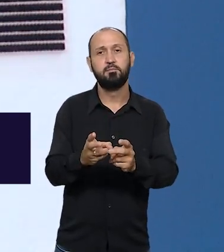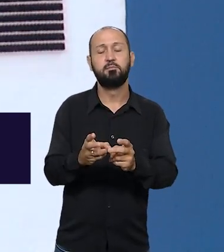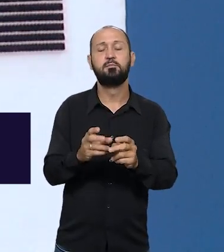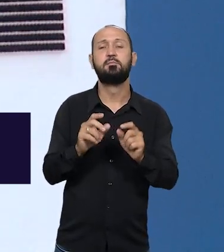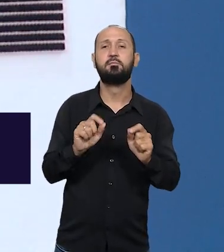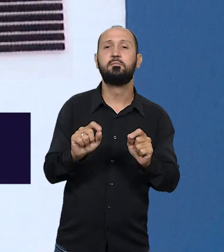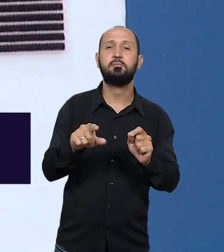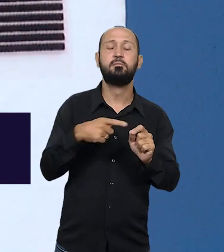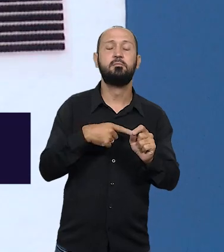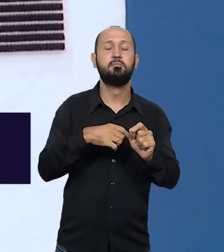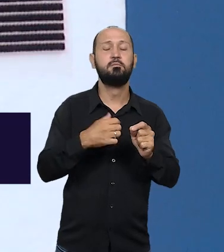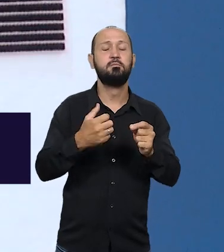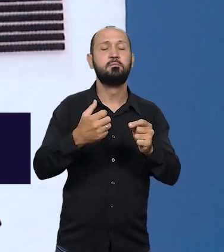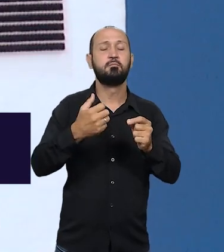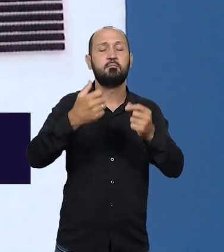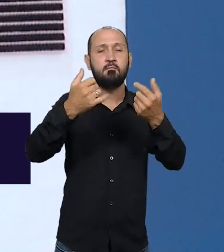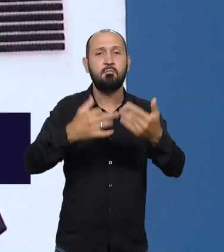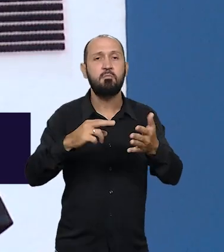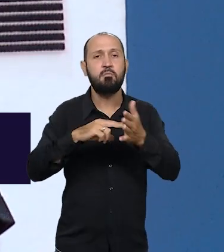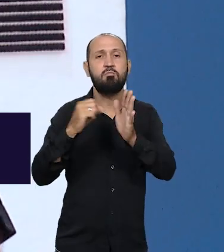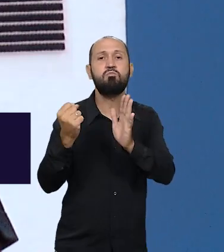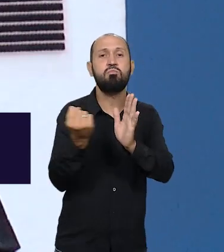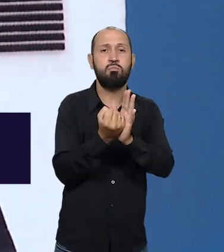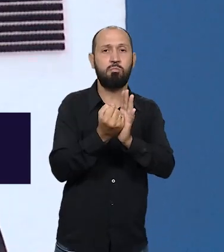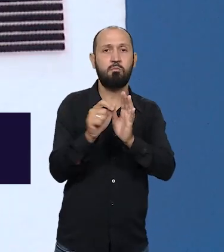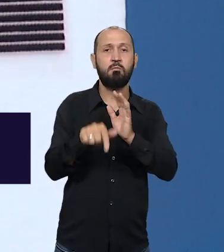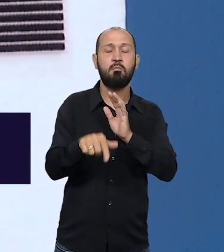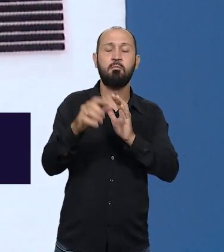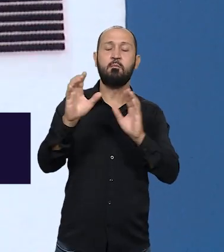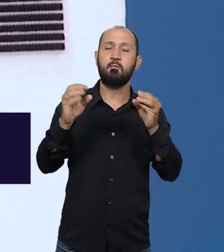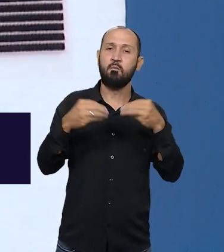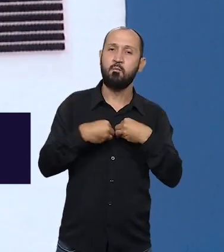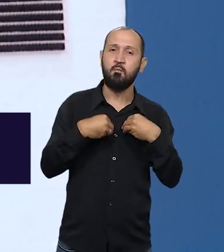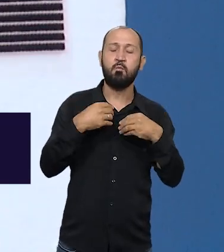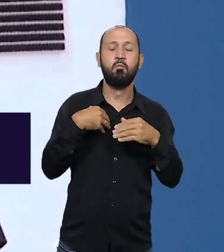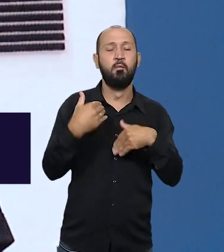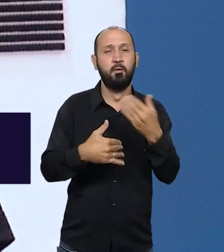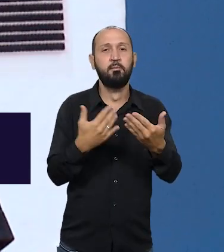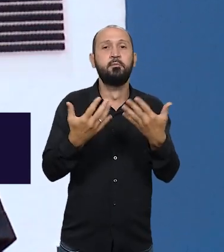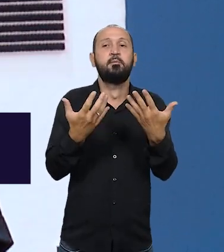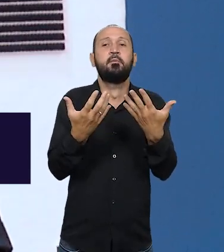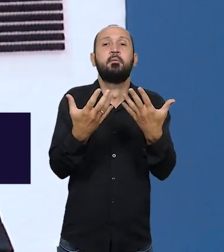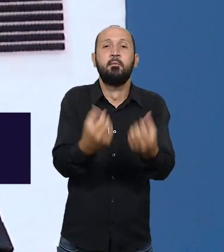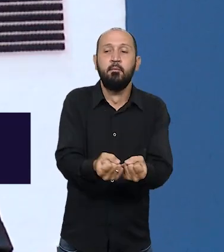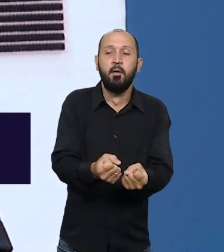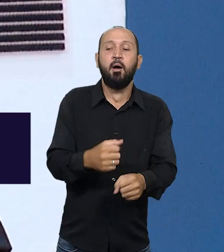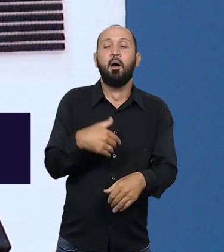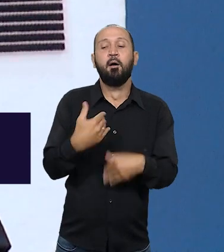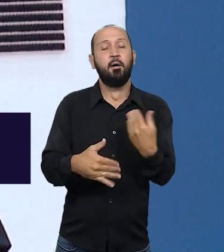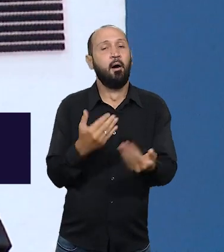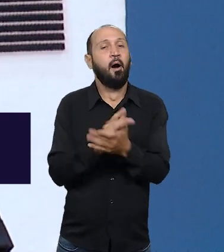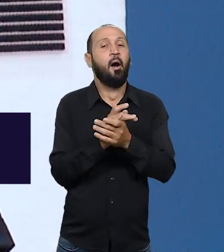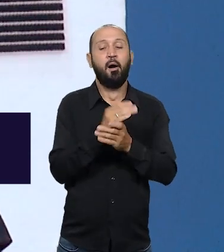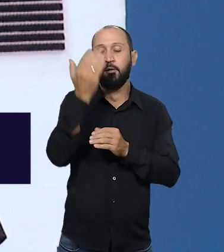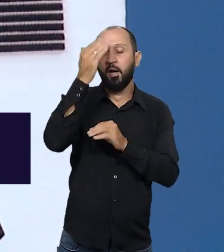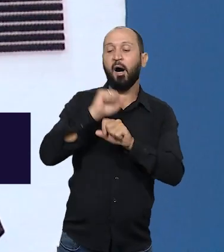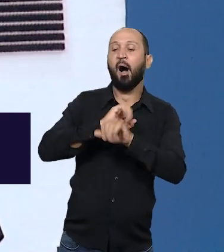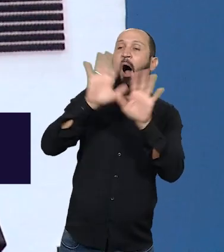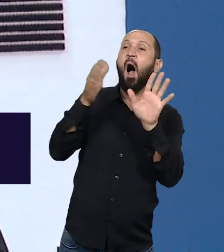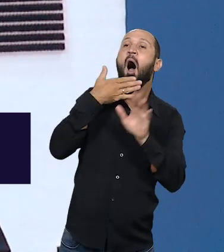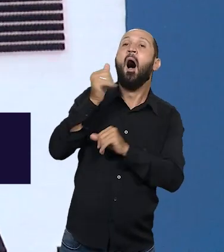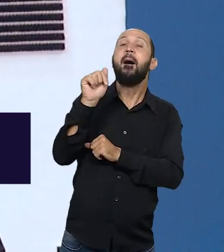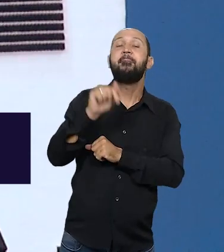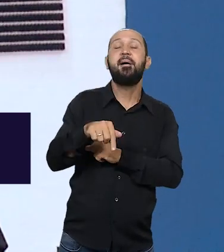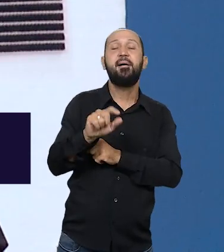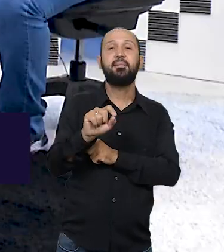permanente, e que vai definir ele. Então, por isso que é uma pessoa com autismo. À medida que a gente aceita todo esse processo, entende